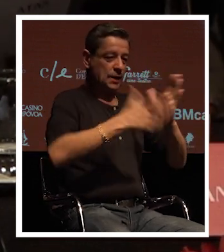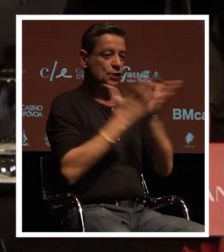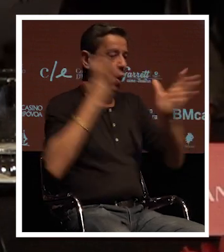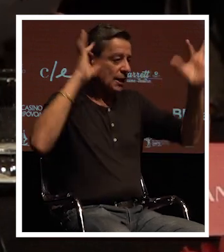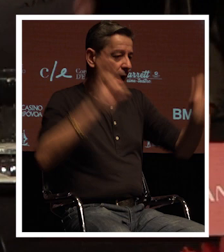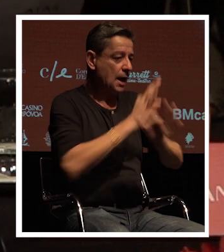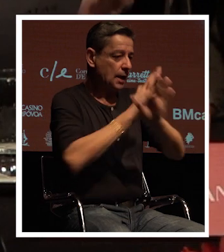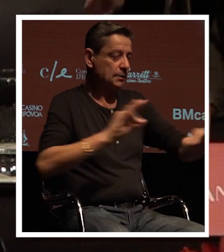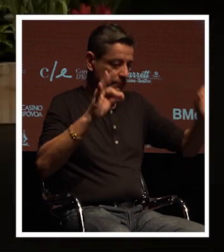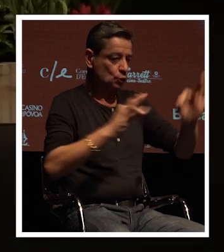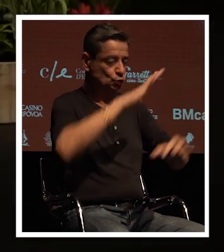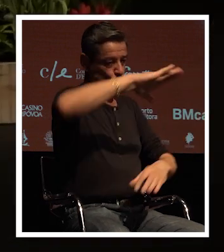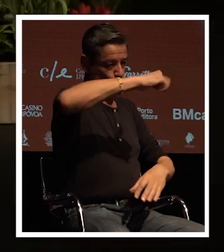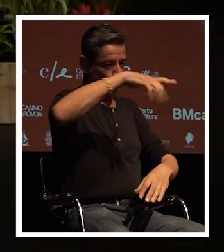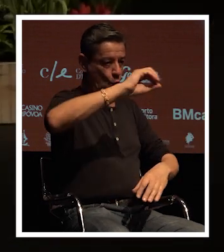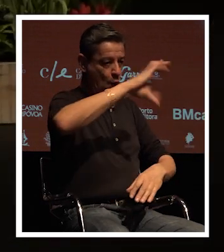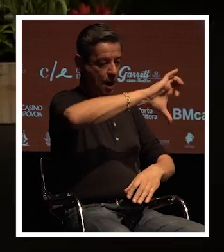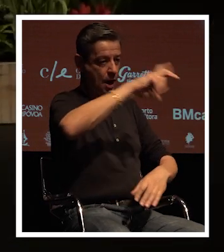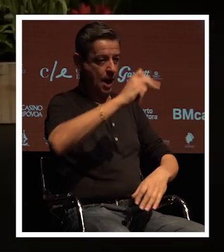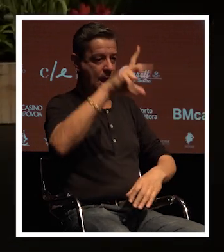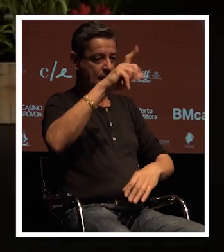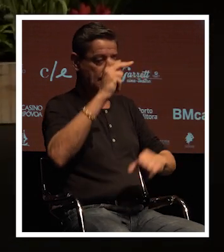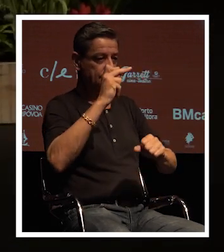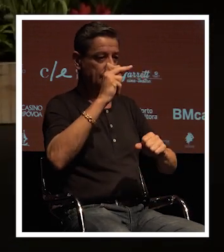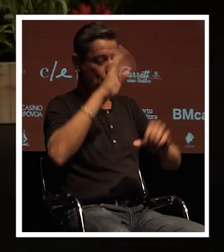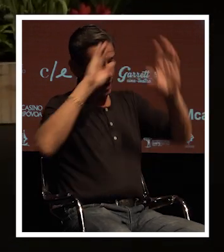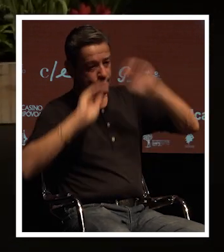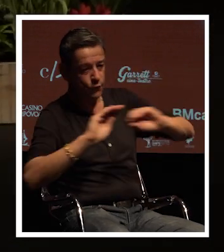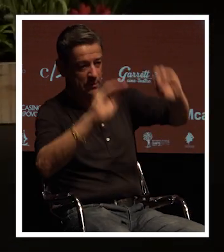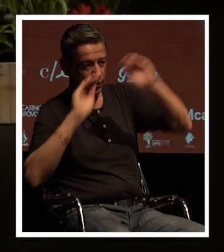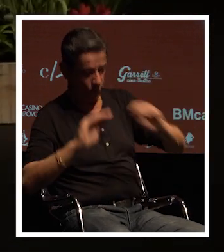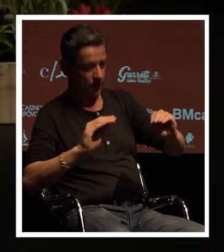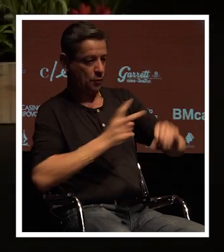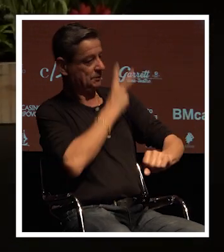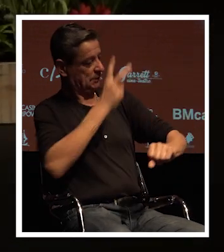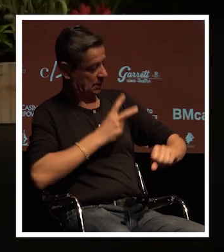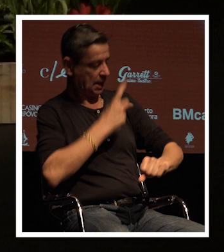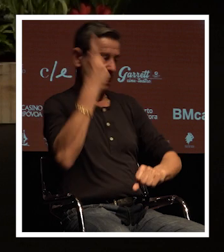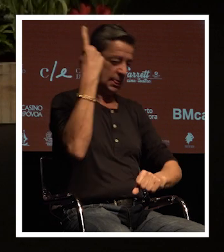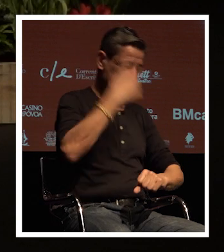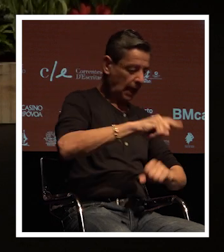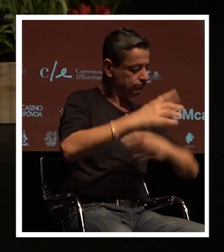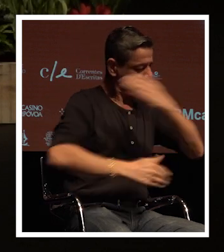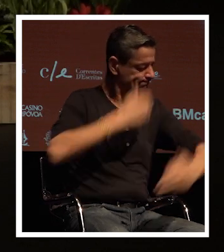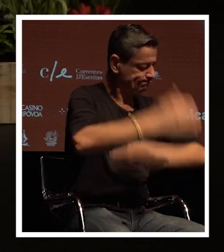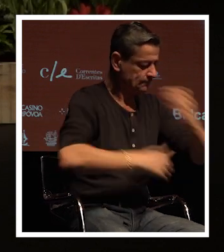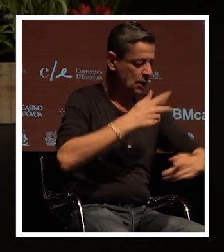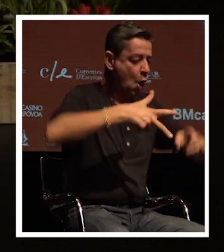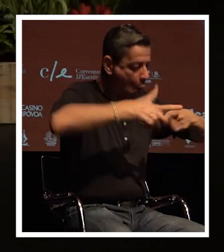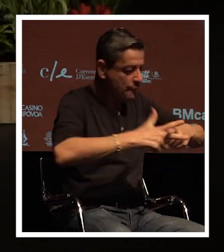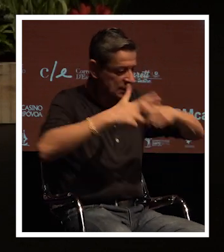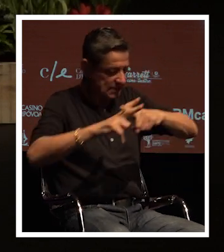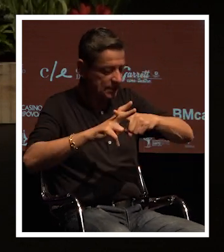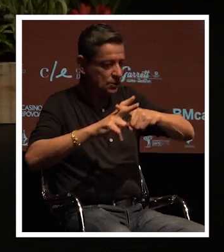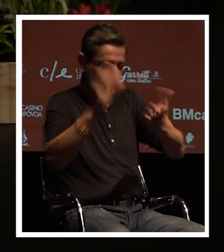de música urbana schola e como formador na world Academy tem ainda dinamizado oficinas descrita